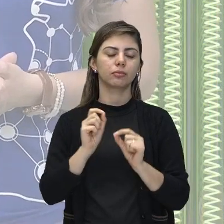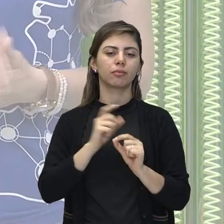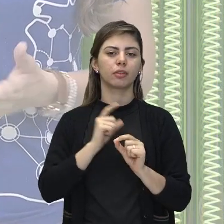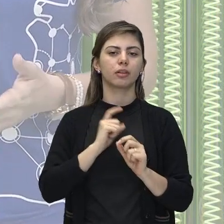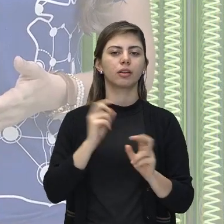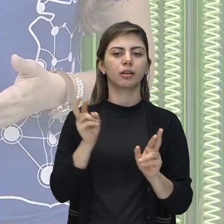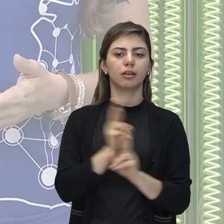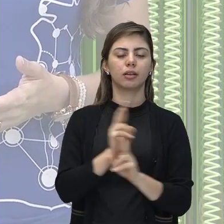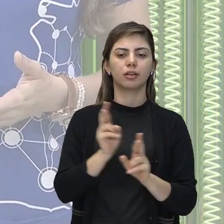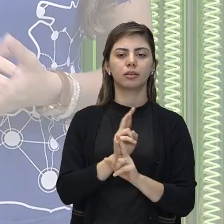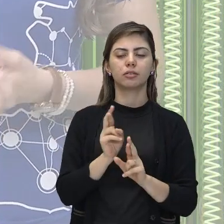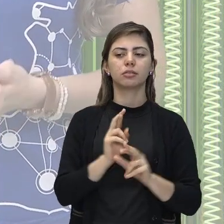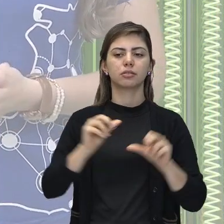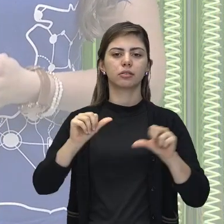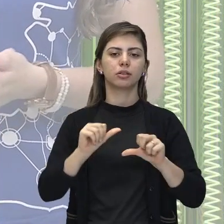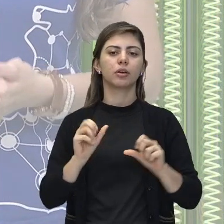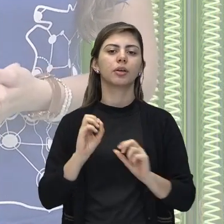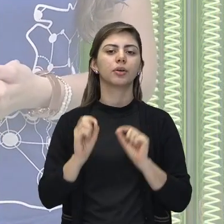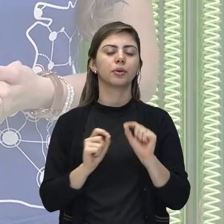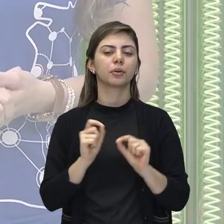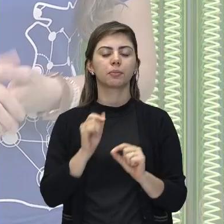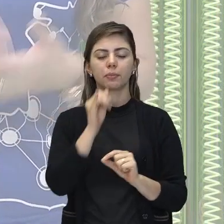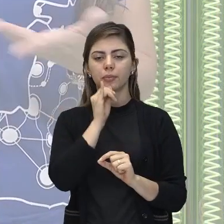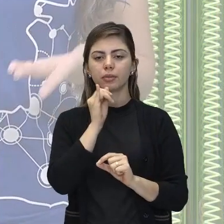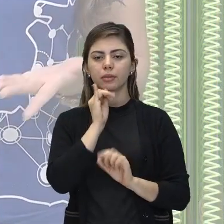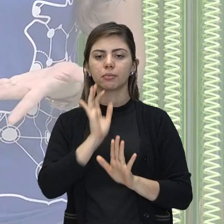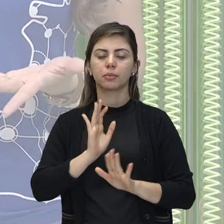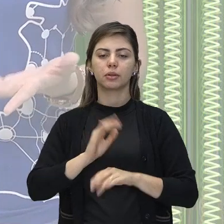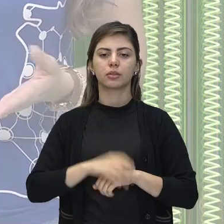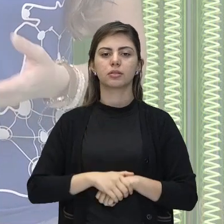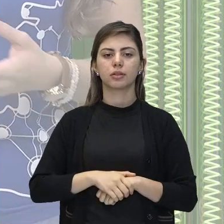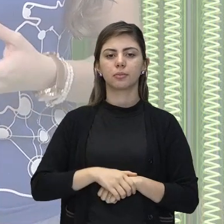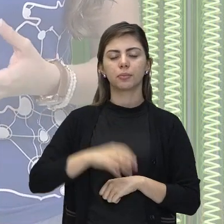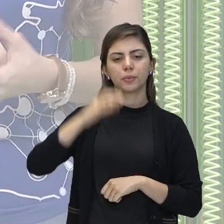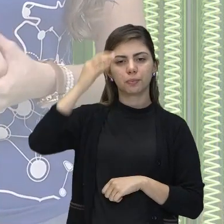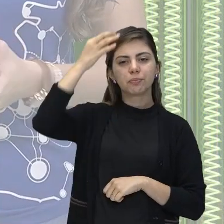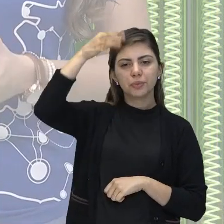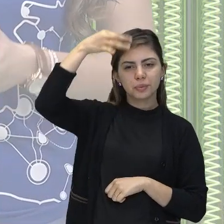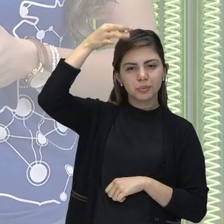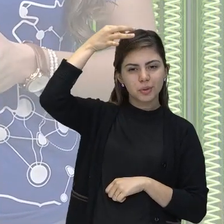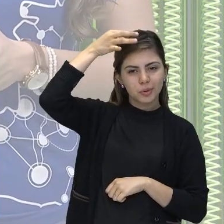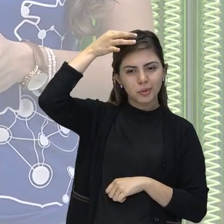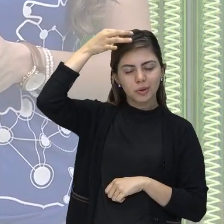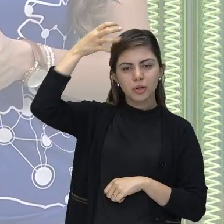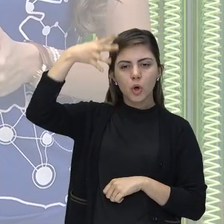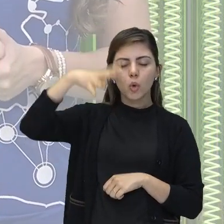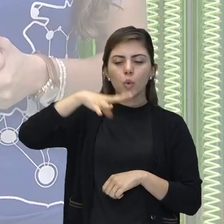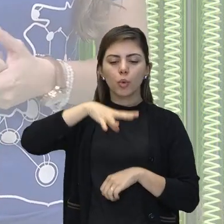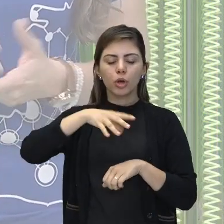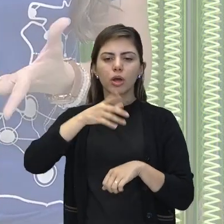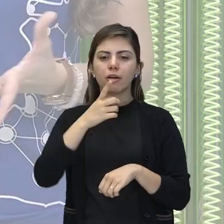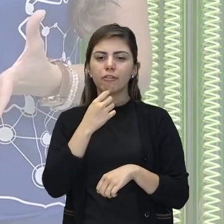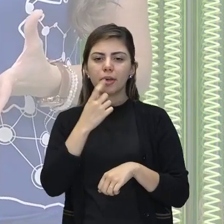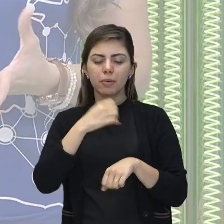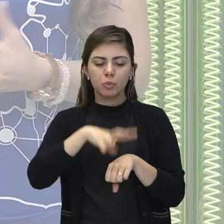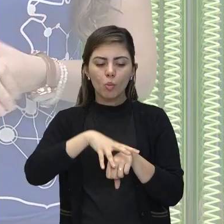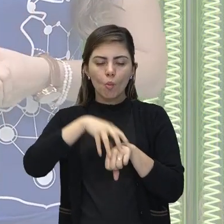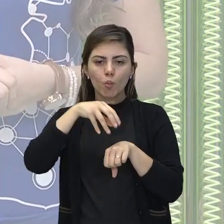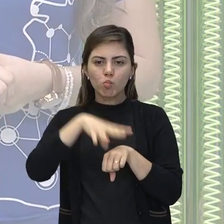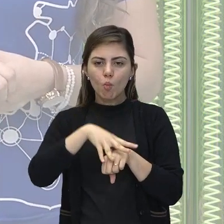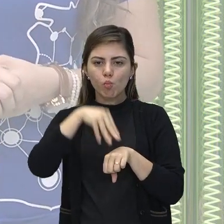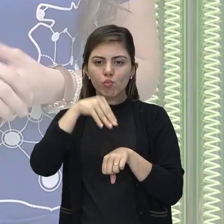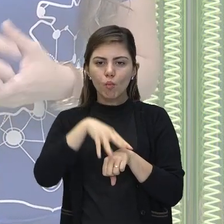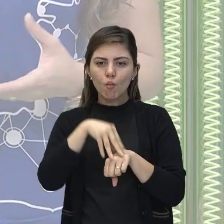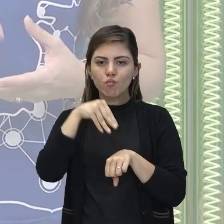relações desarmônicas é, por exemplo, o piolho, O piolho se alimenta do sangue, da